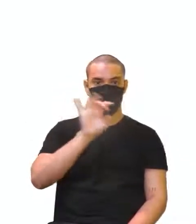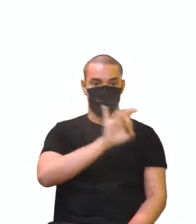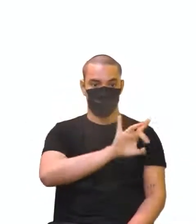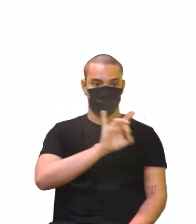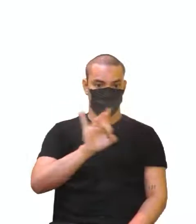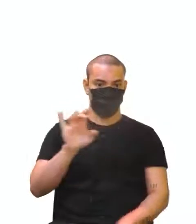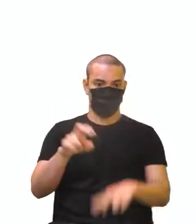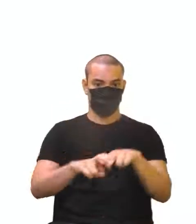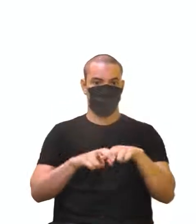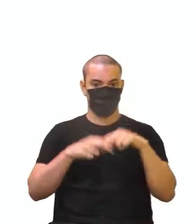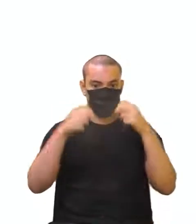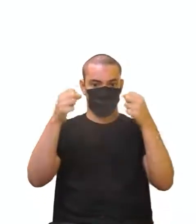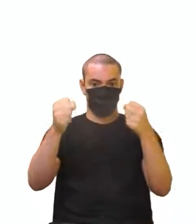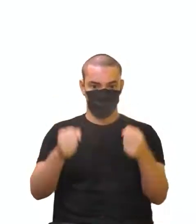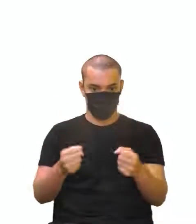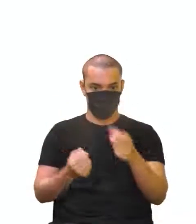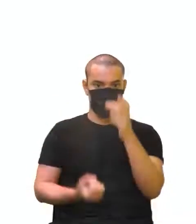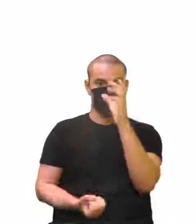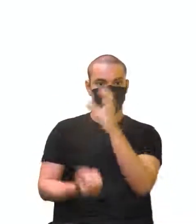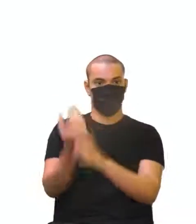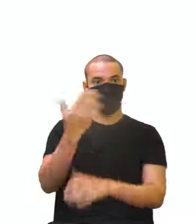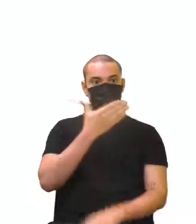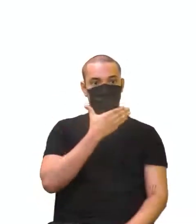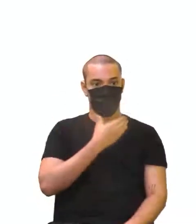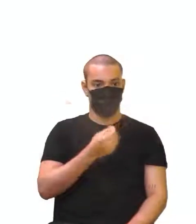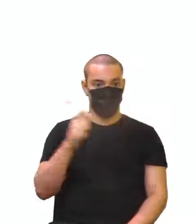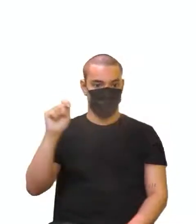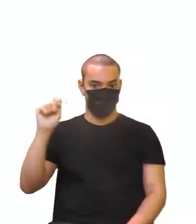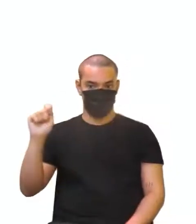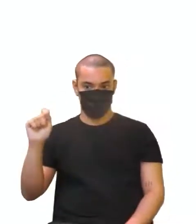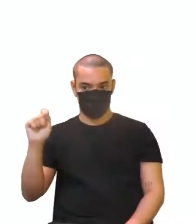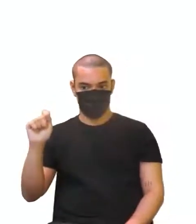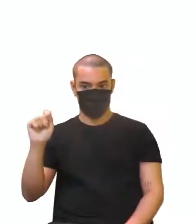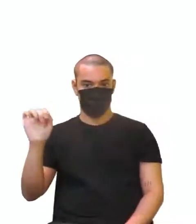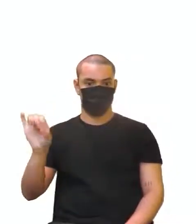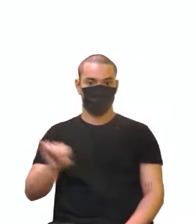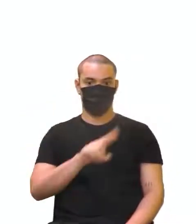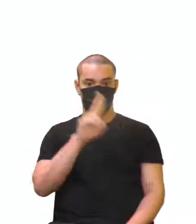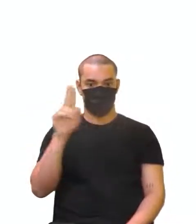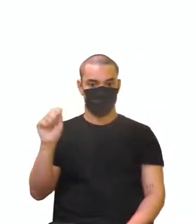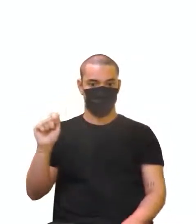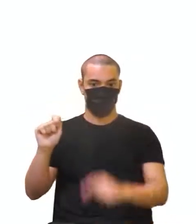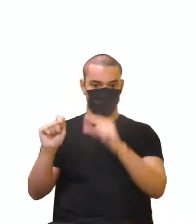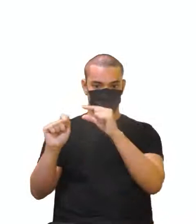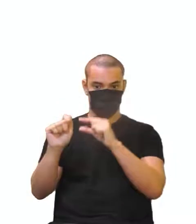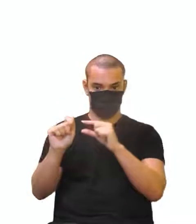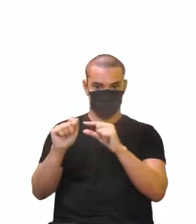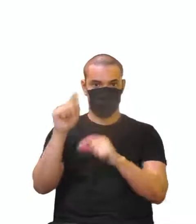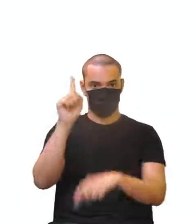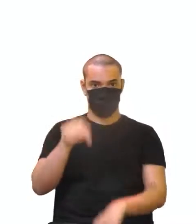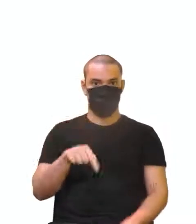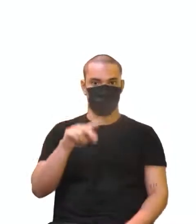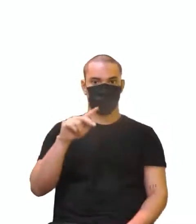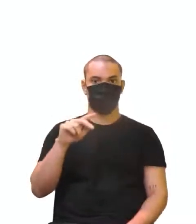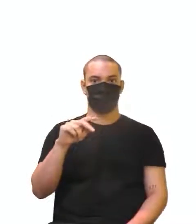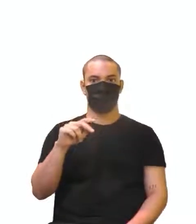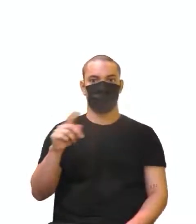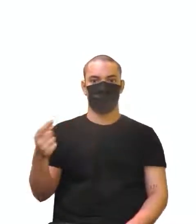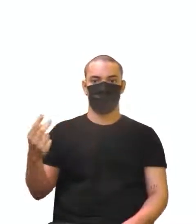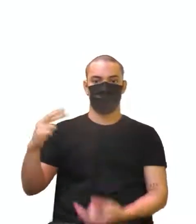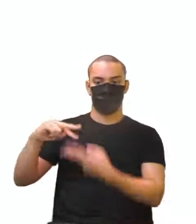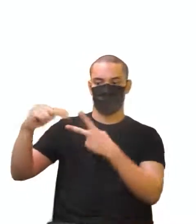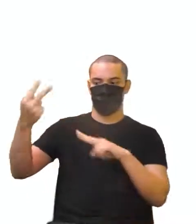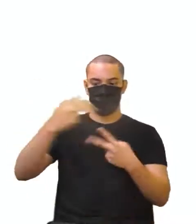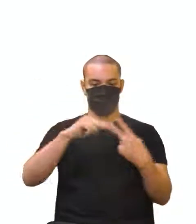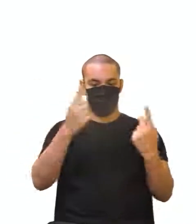posso gerar, ou o homem só pode gerar gameta A ou azinho. Ele é heterozigoto. E a sua parceira